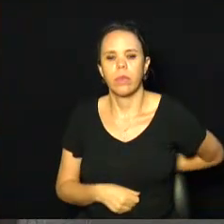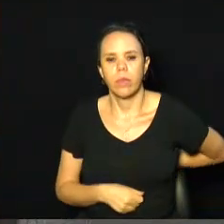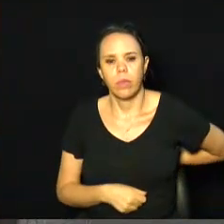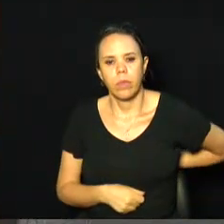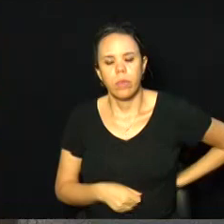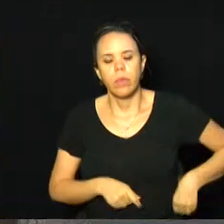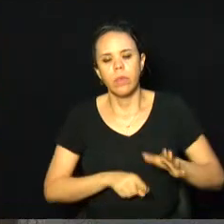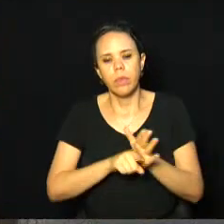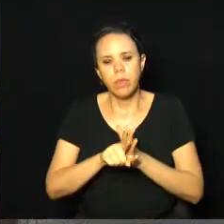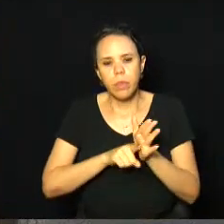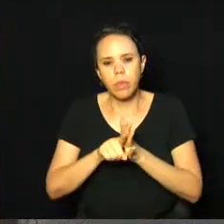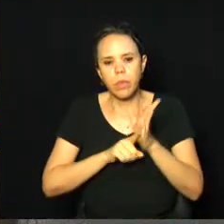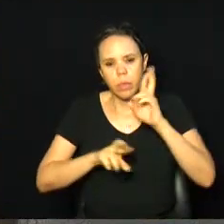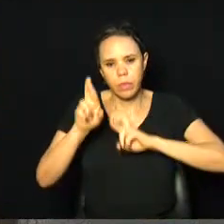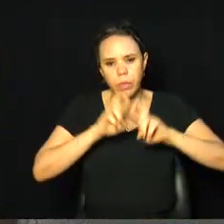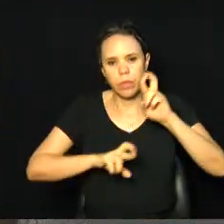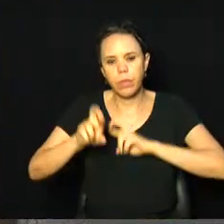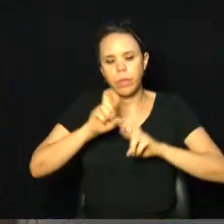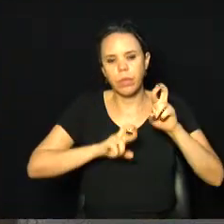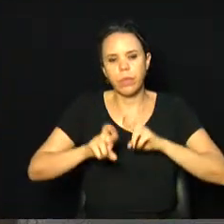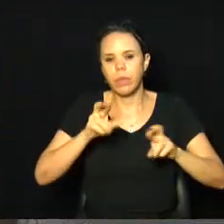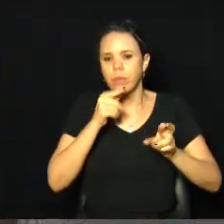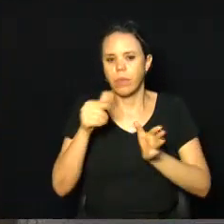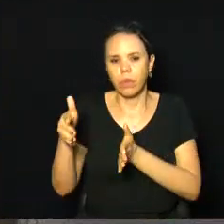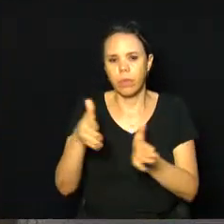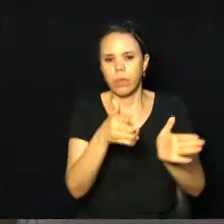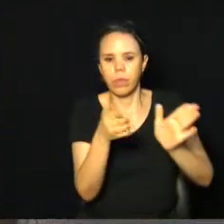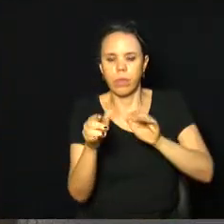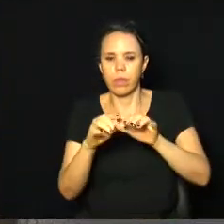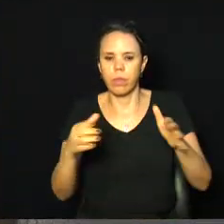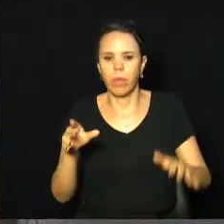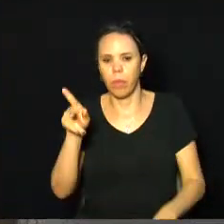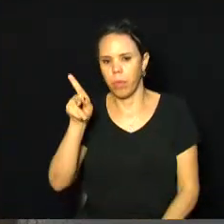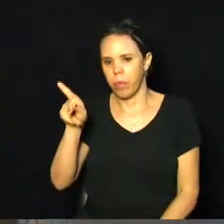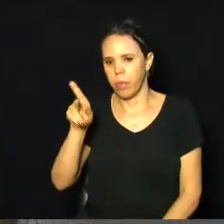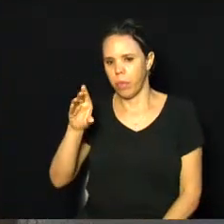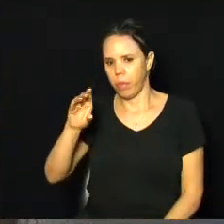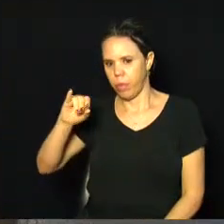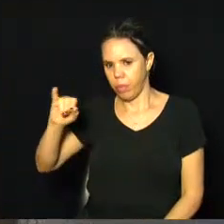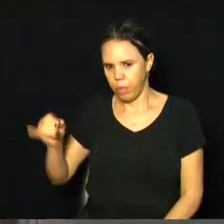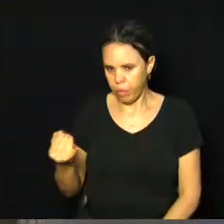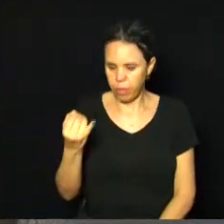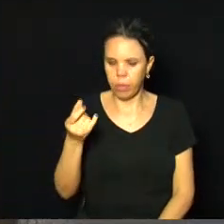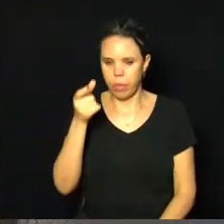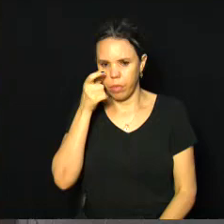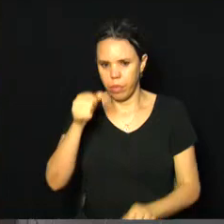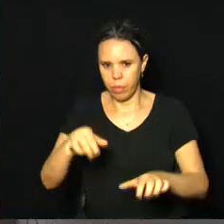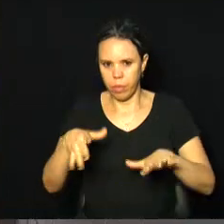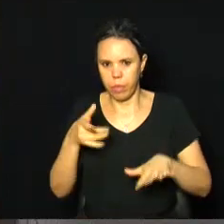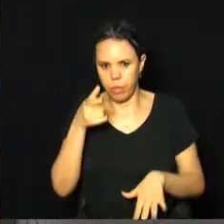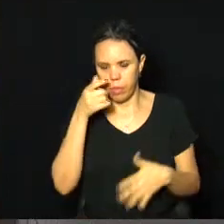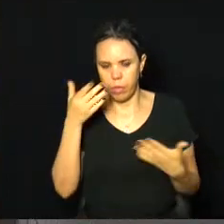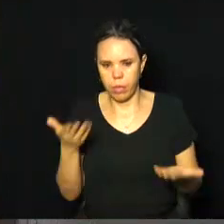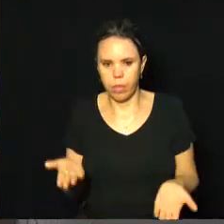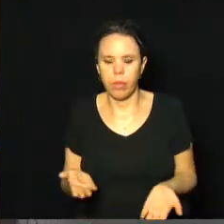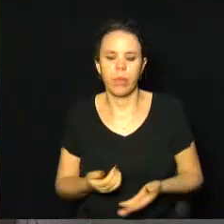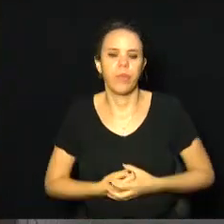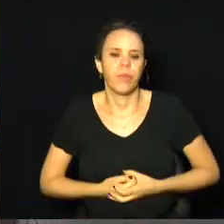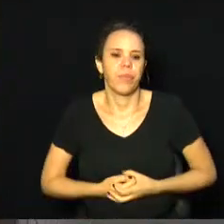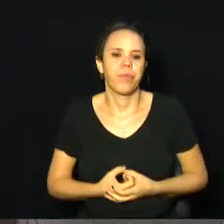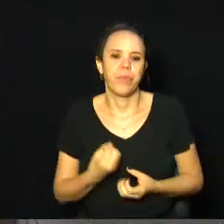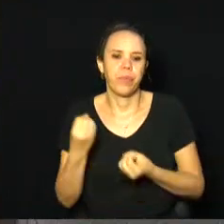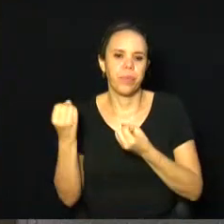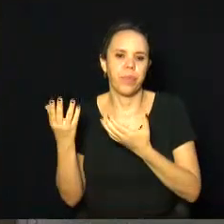e monitoramento dos recursos hídricos do PCJ. Então, você que está aqui no plenário nos acompanhando, muito